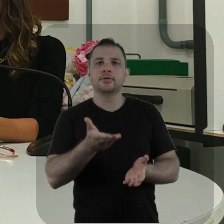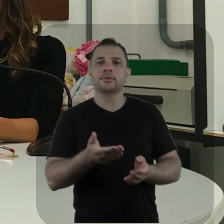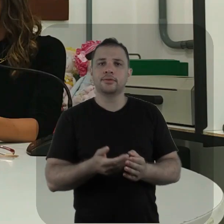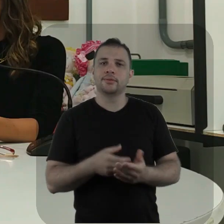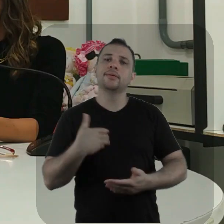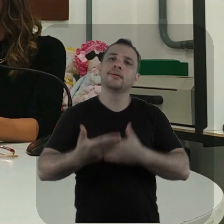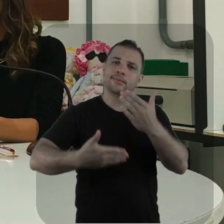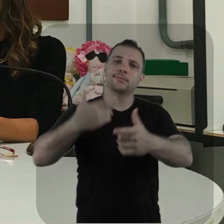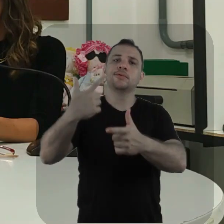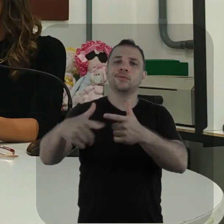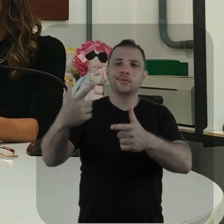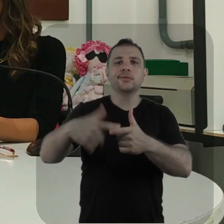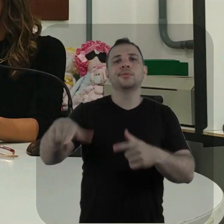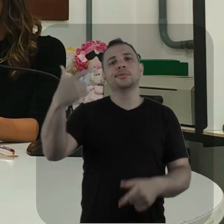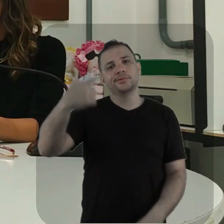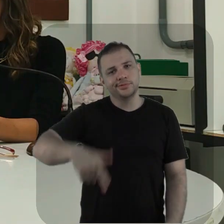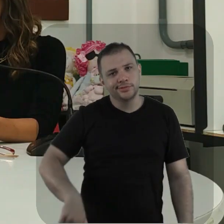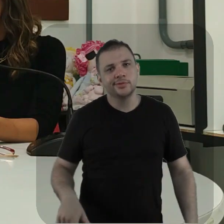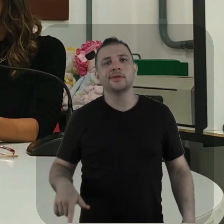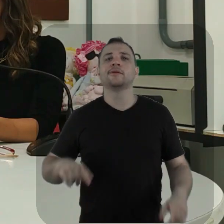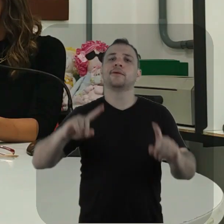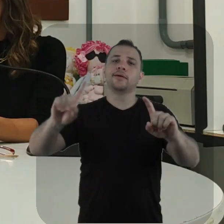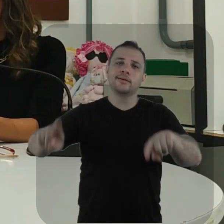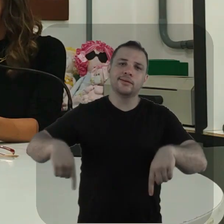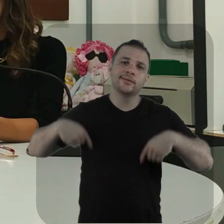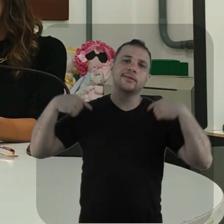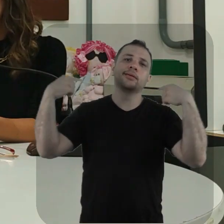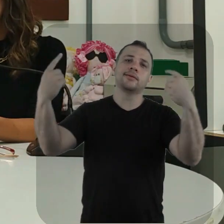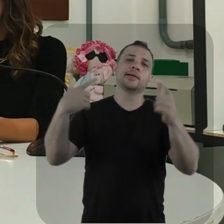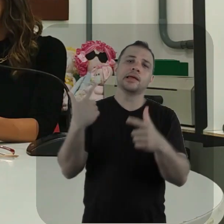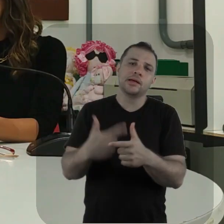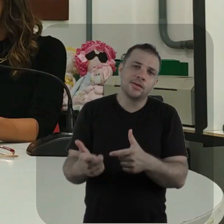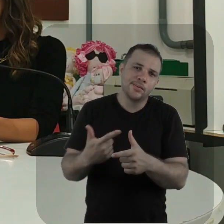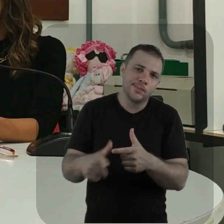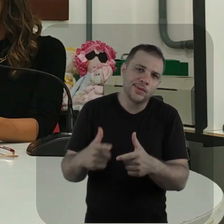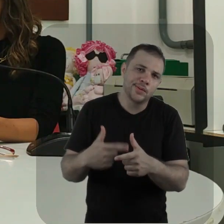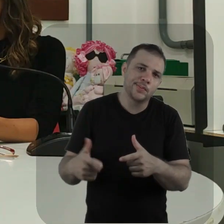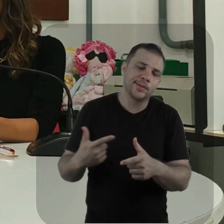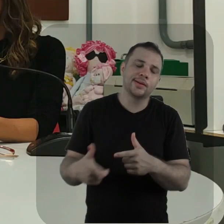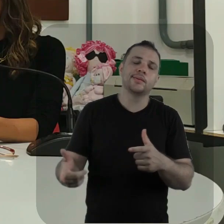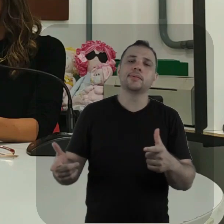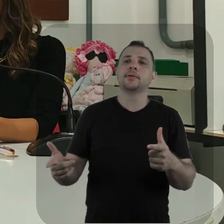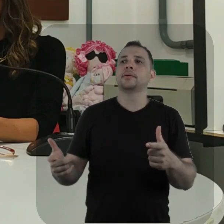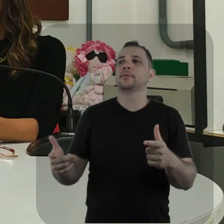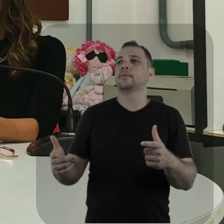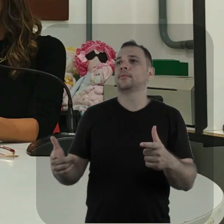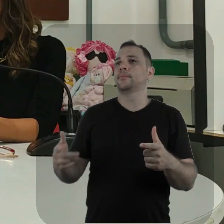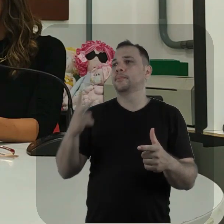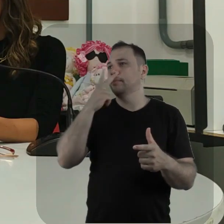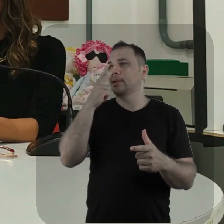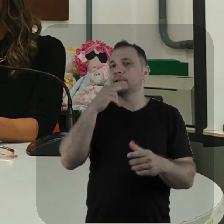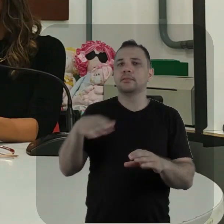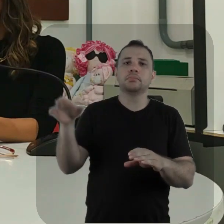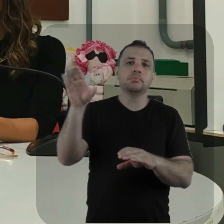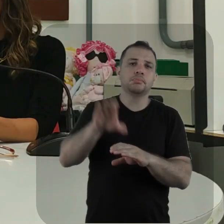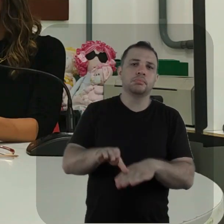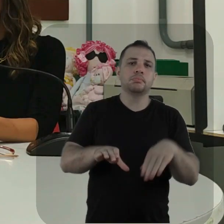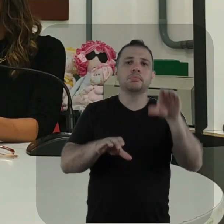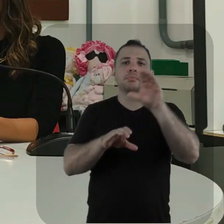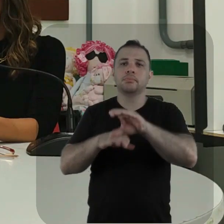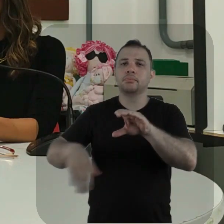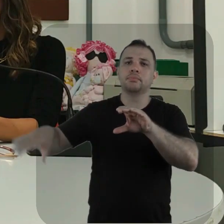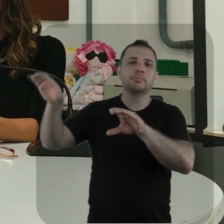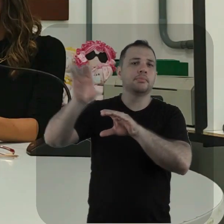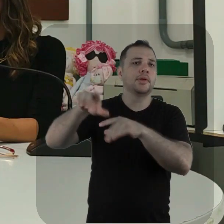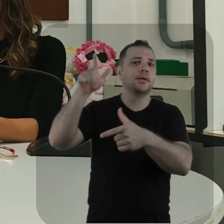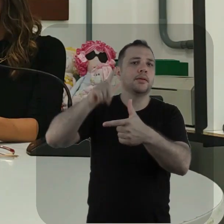verdade, né, de novo, vira aquela bola de neve, né, aqueles problemas, eles vão, né, cada vez mais se